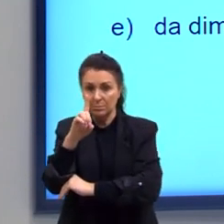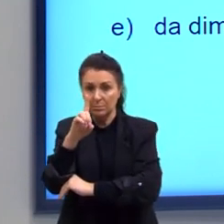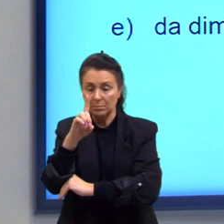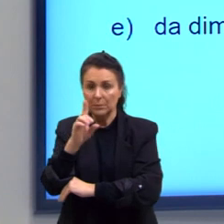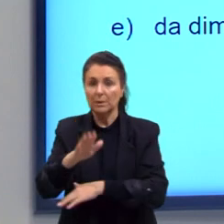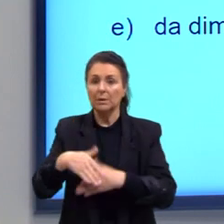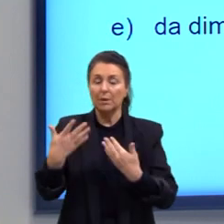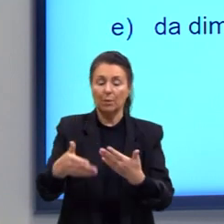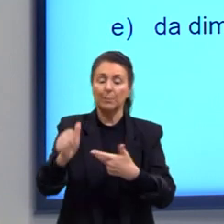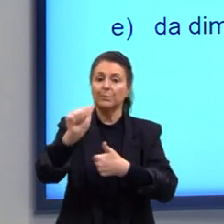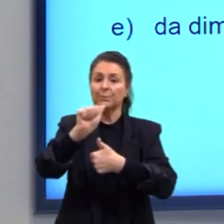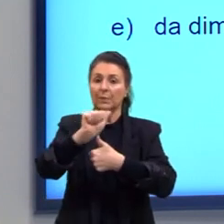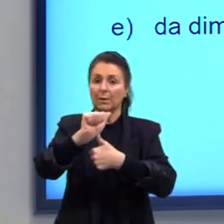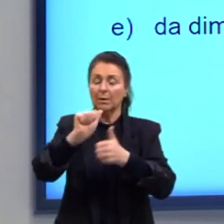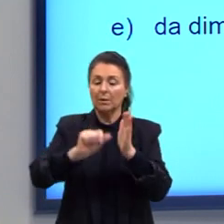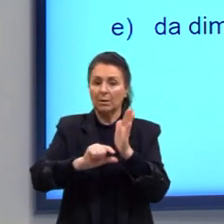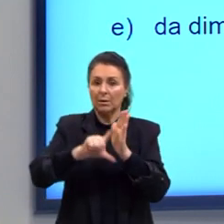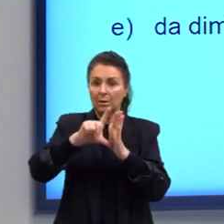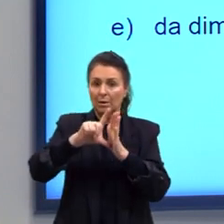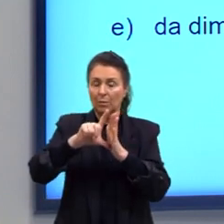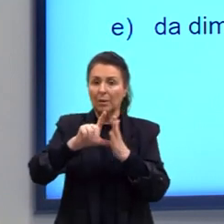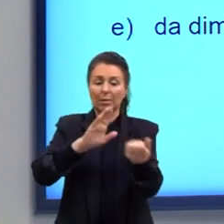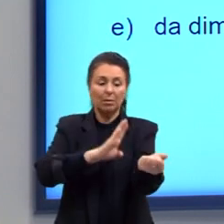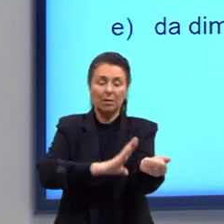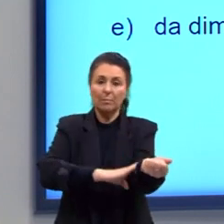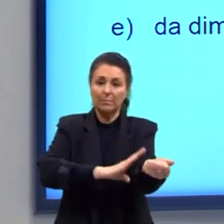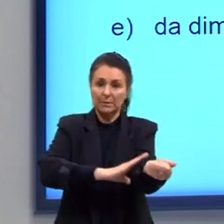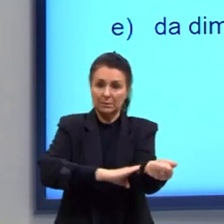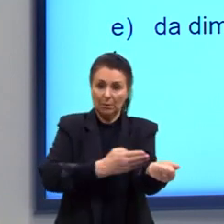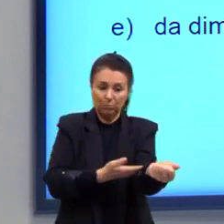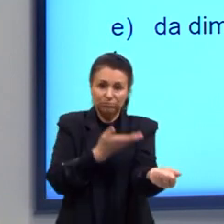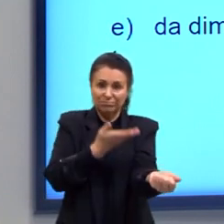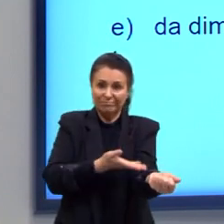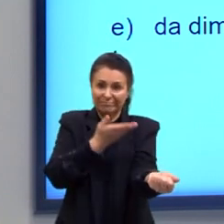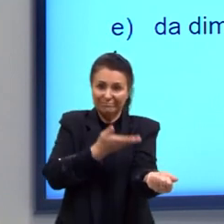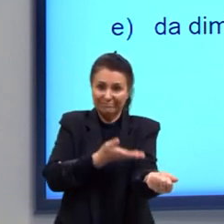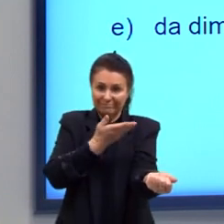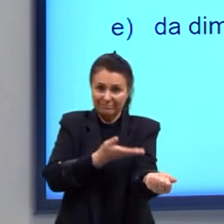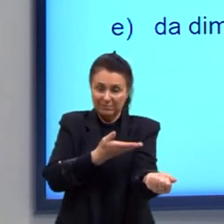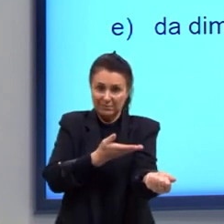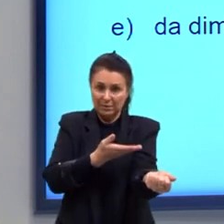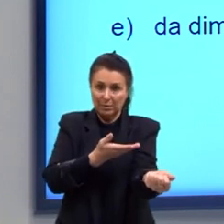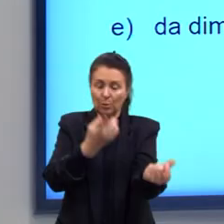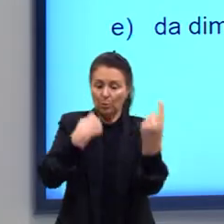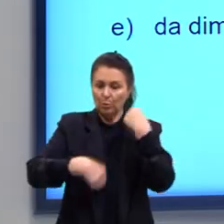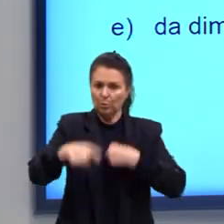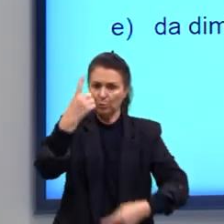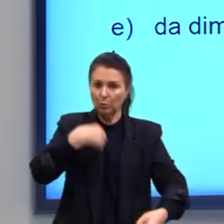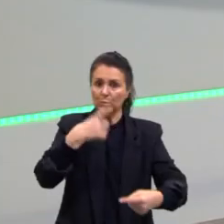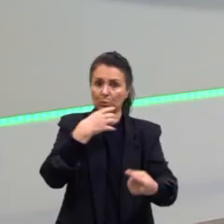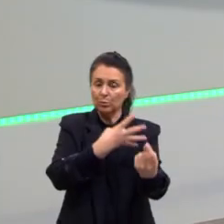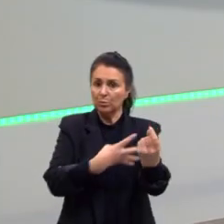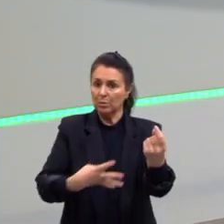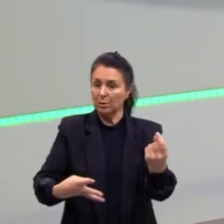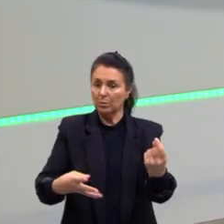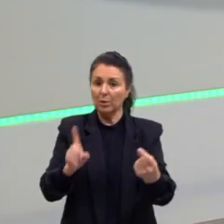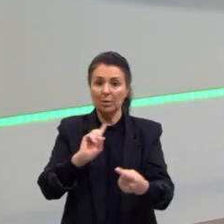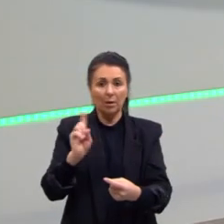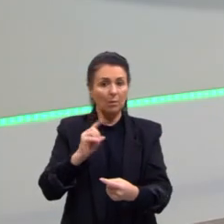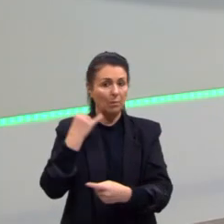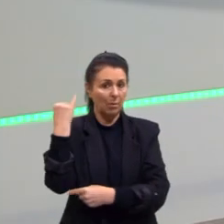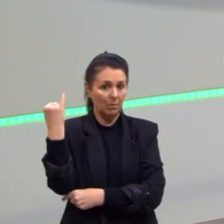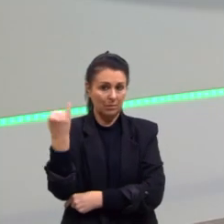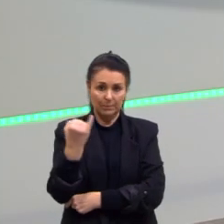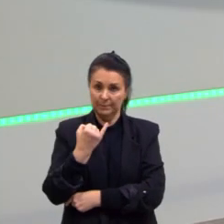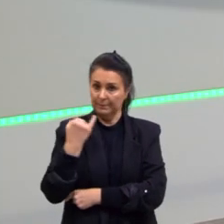a a elevação da pressão arterial bom a gente considerar que o fluxo sanguíneo ela não é um fator ele